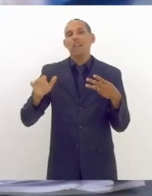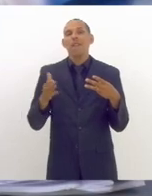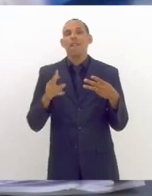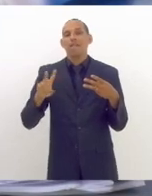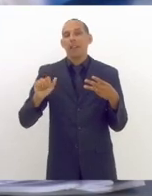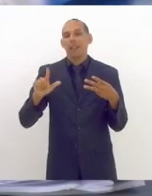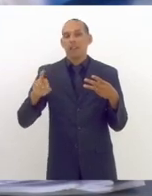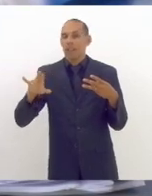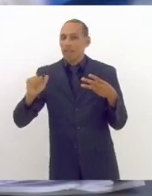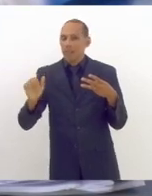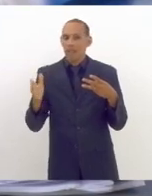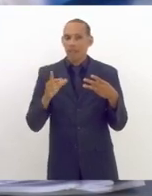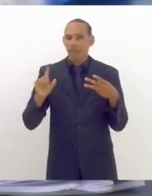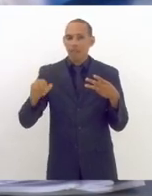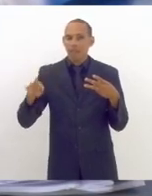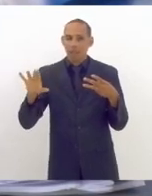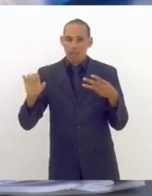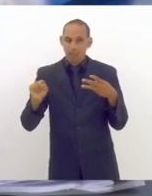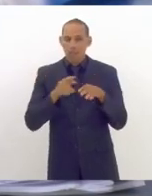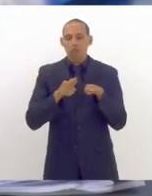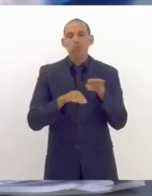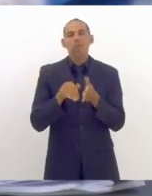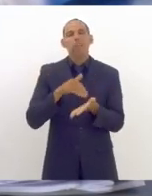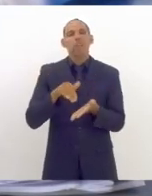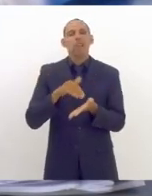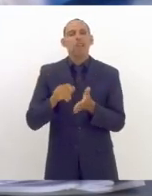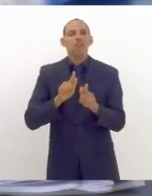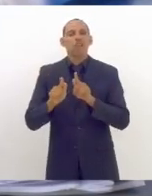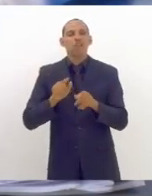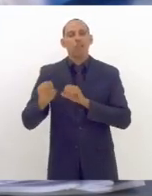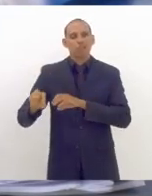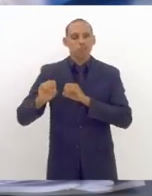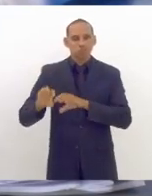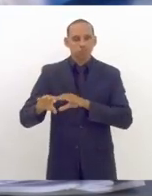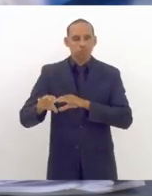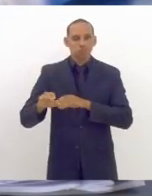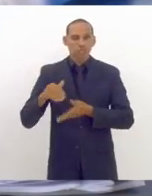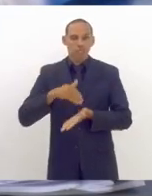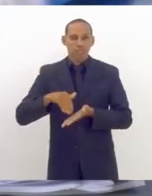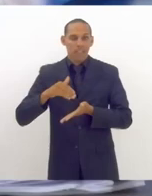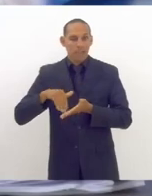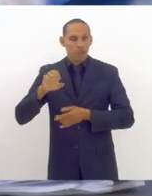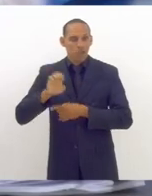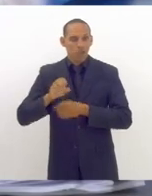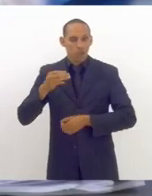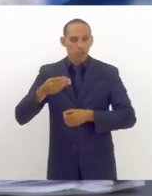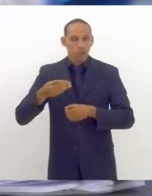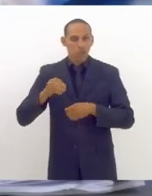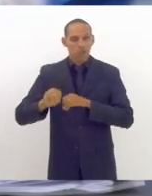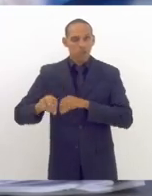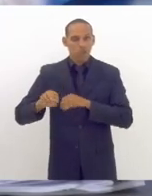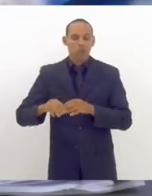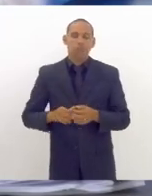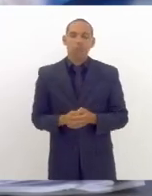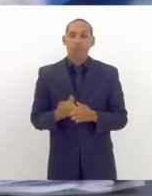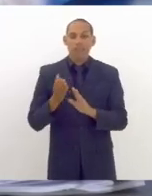Dantas subsecretária e gestão de ensino da Secretaria de Estado de Educação antes